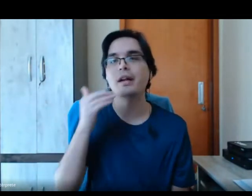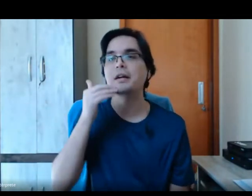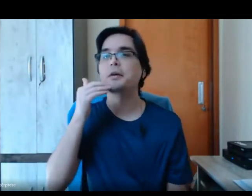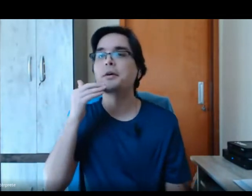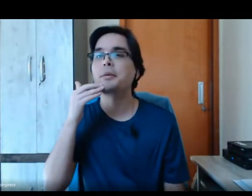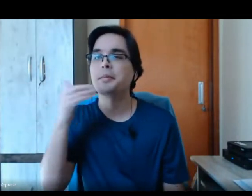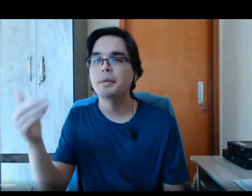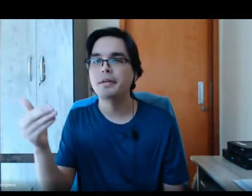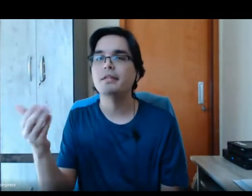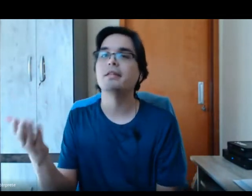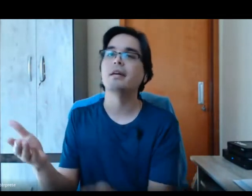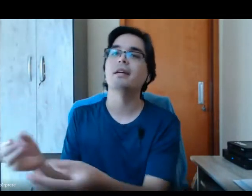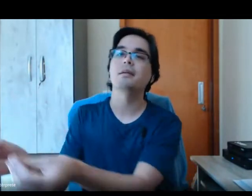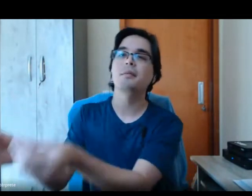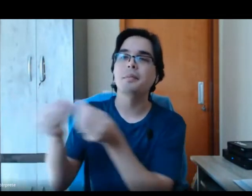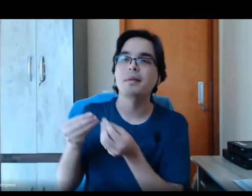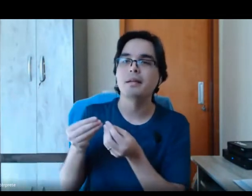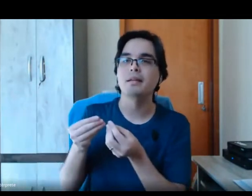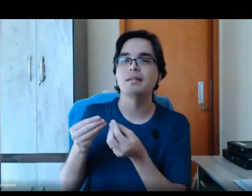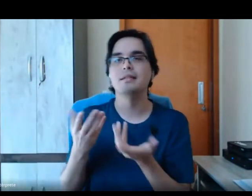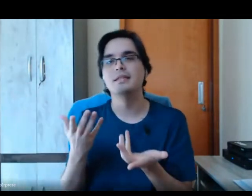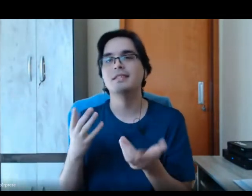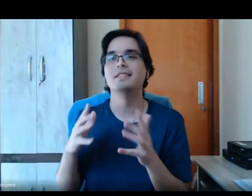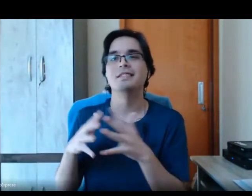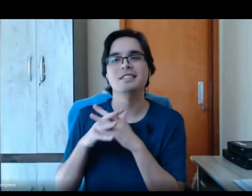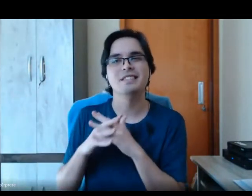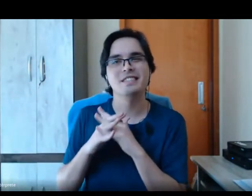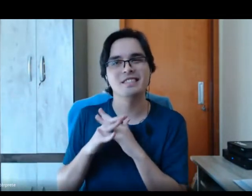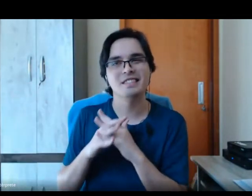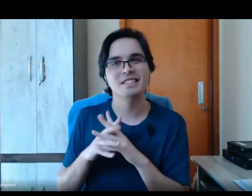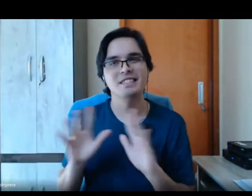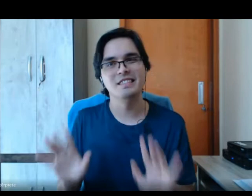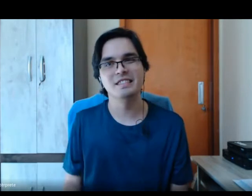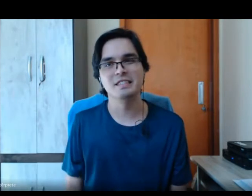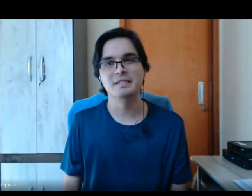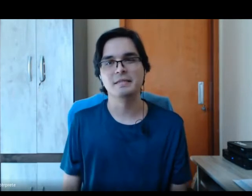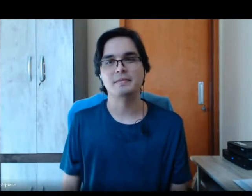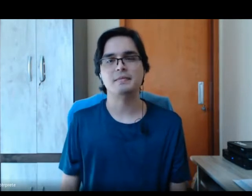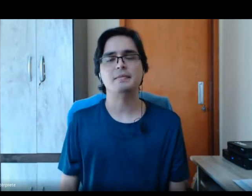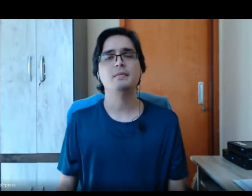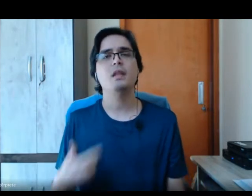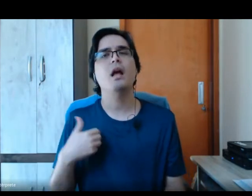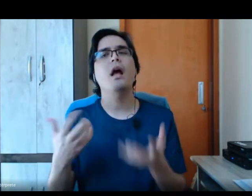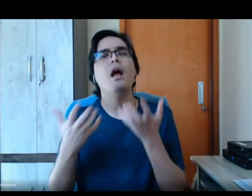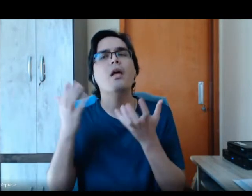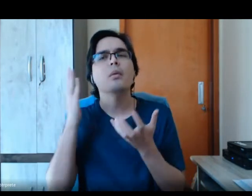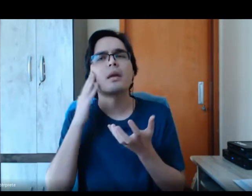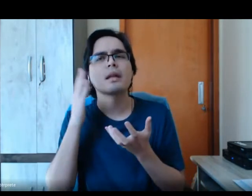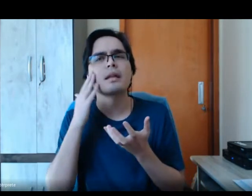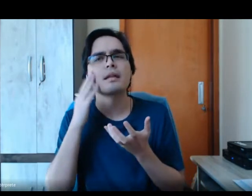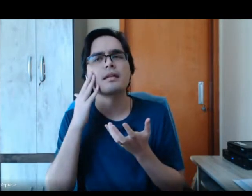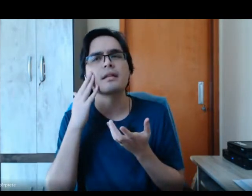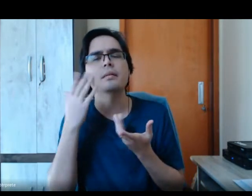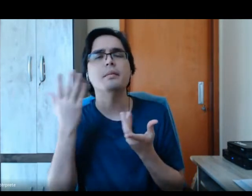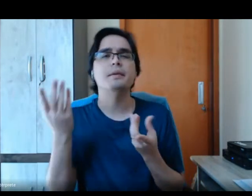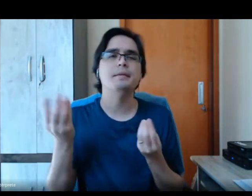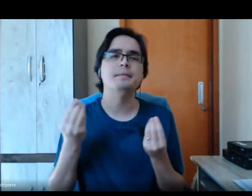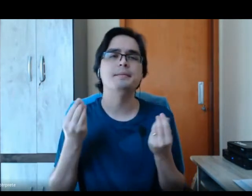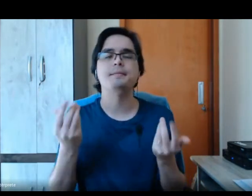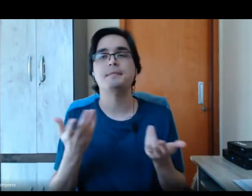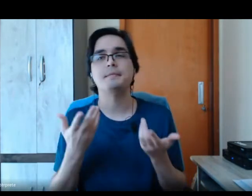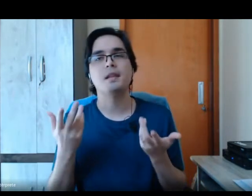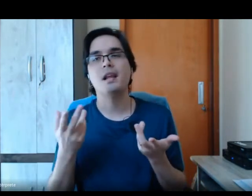ser assinadas a tempo para, a partir do dia 3, que é quando começa a minha disciplina, elas estarem legalmente